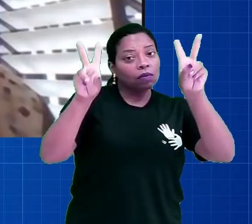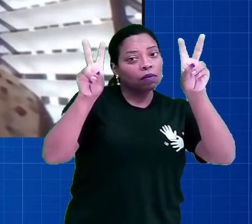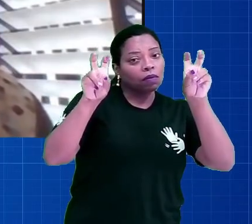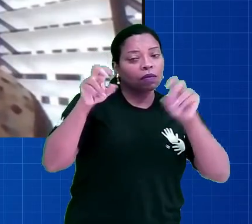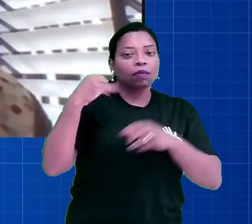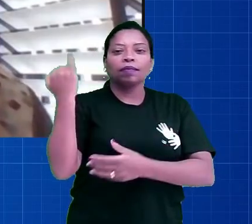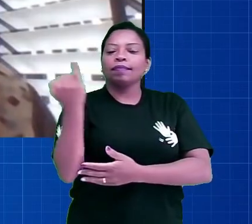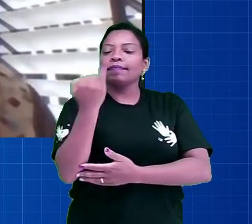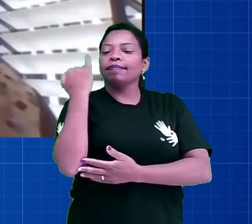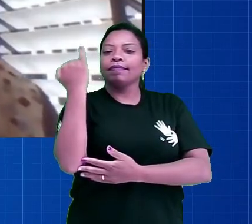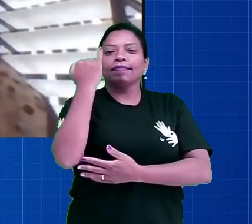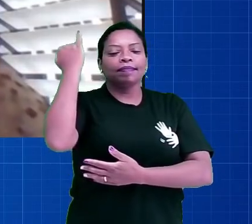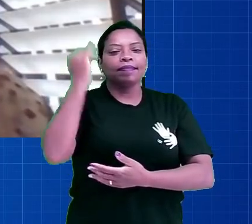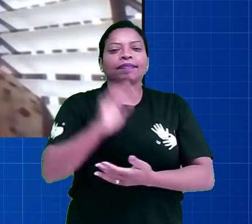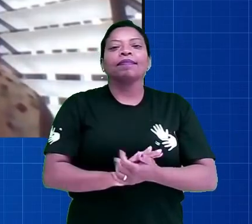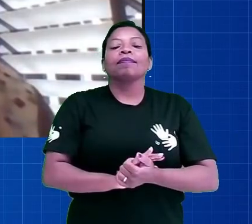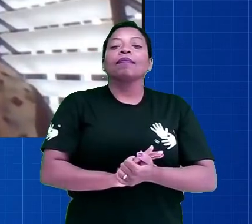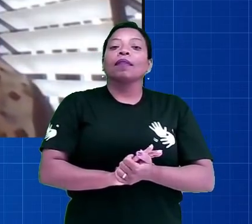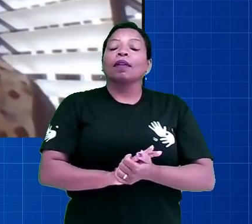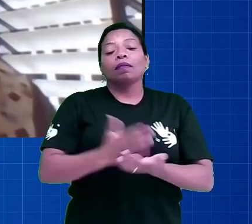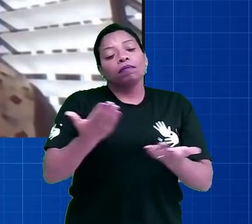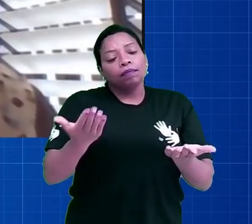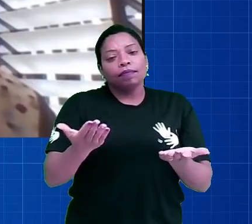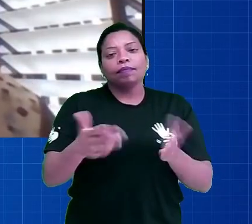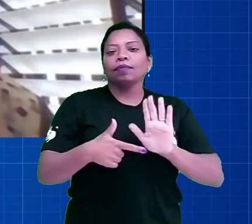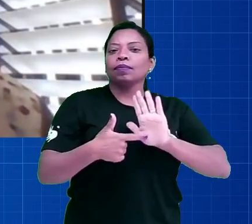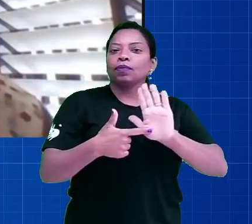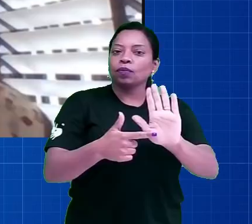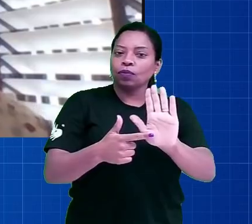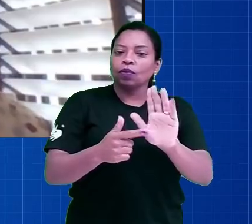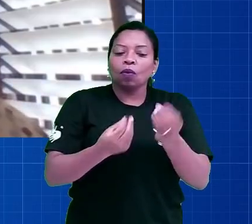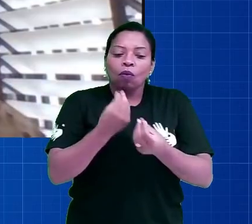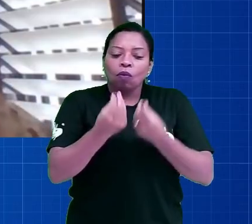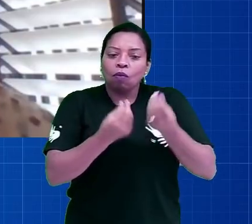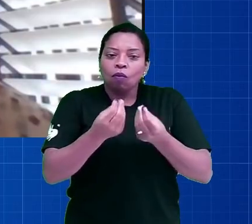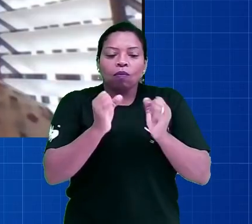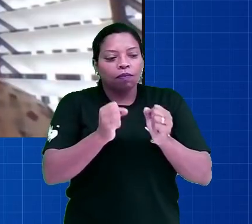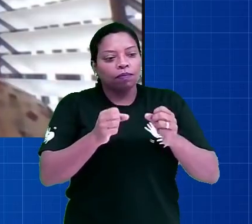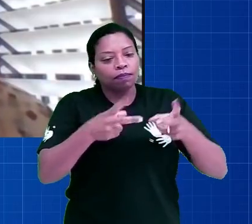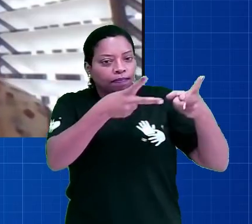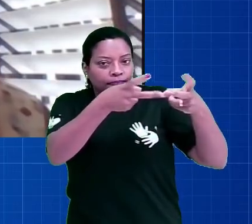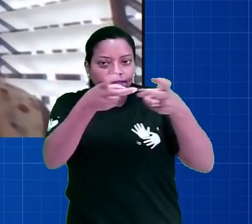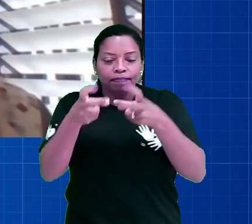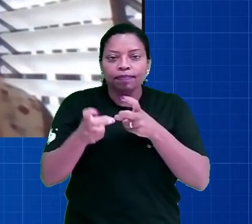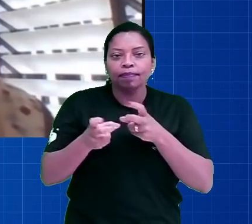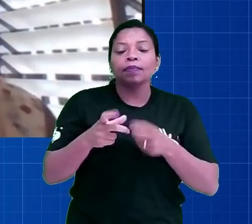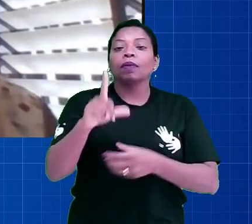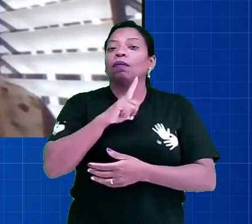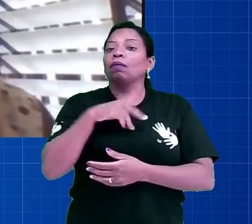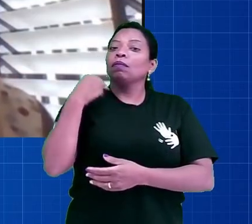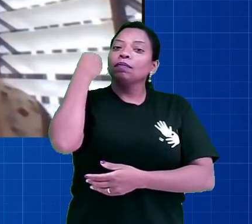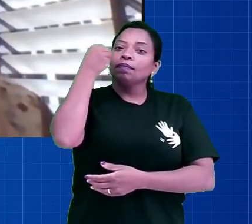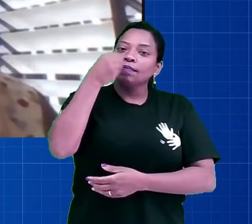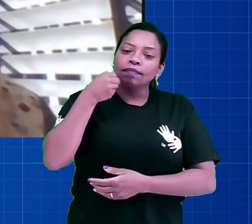traz essas questões tão importantes. Então, por esse caminho, digamos assim, que a gente